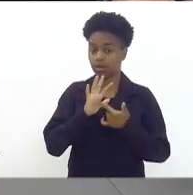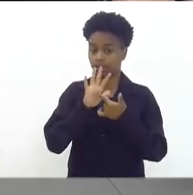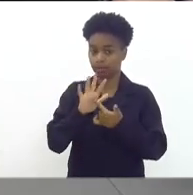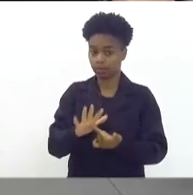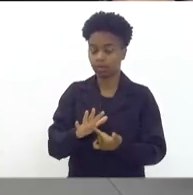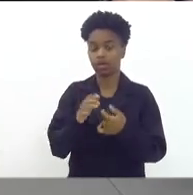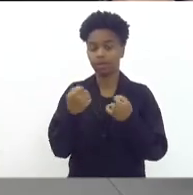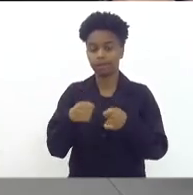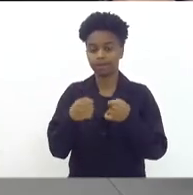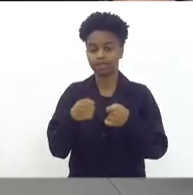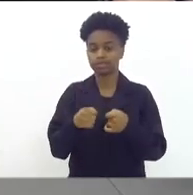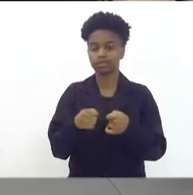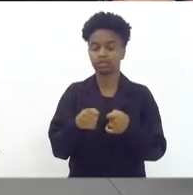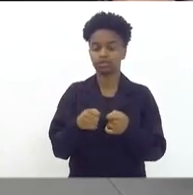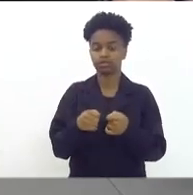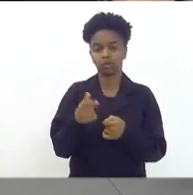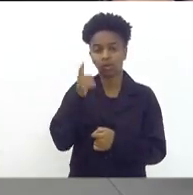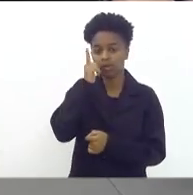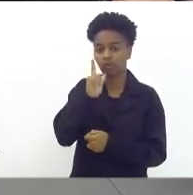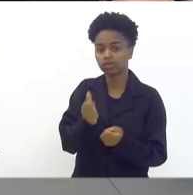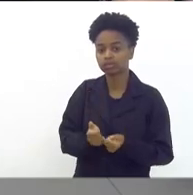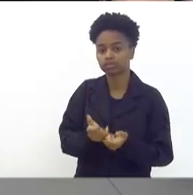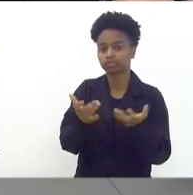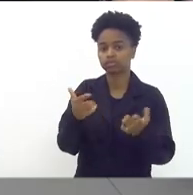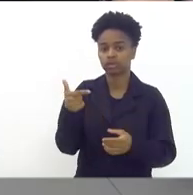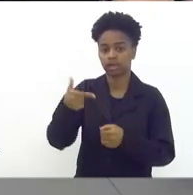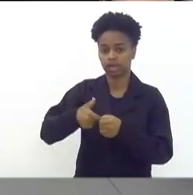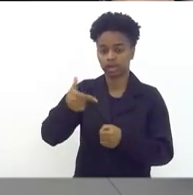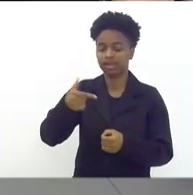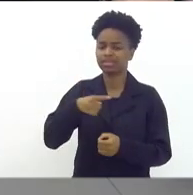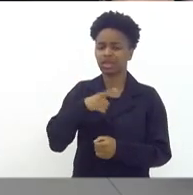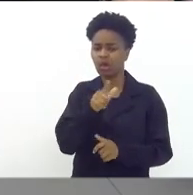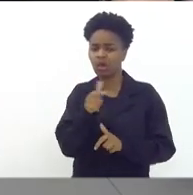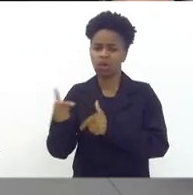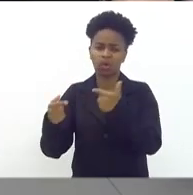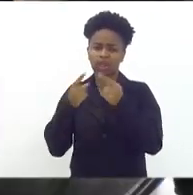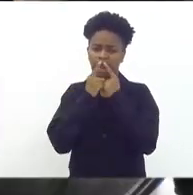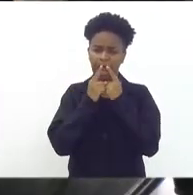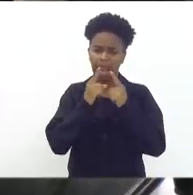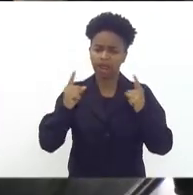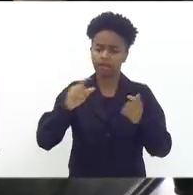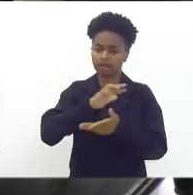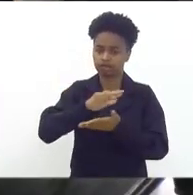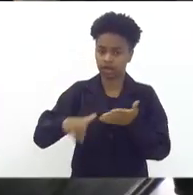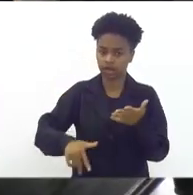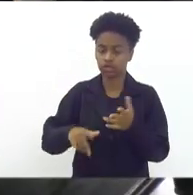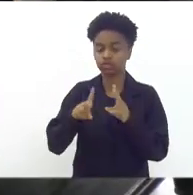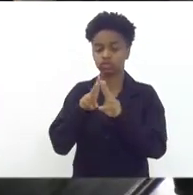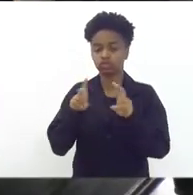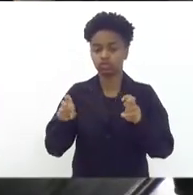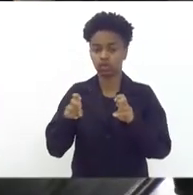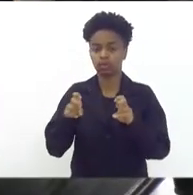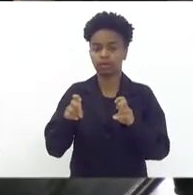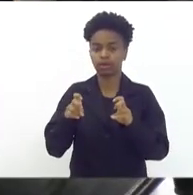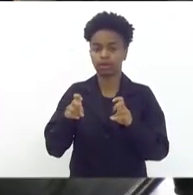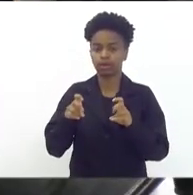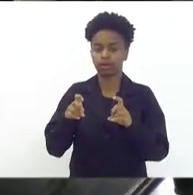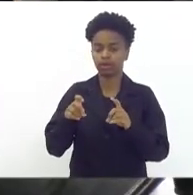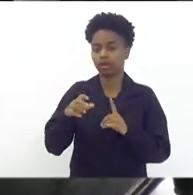condições gerais de fornecimento após isso foram diversas outras reclamações de pós é